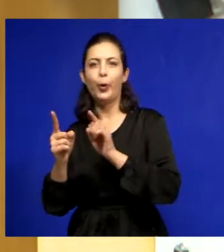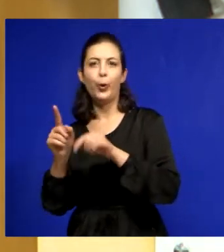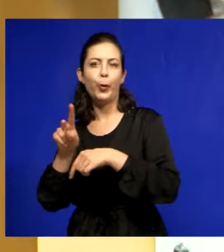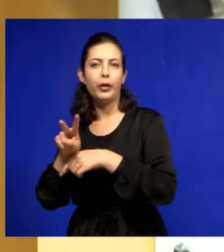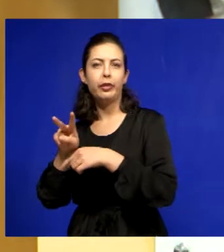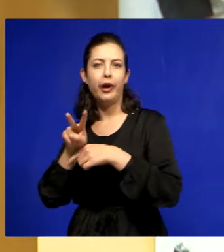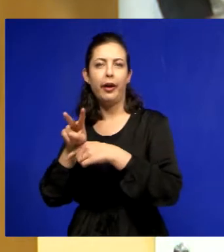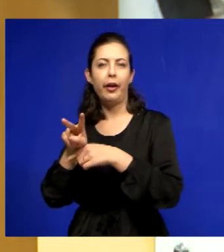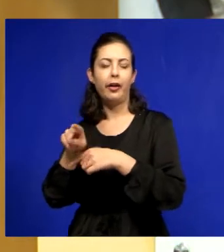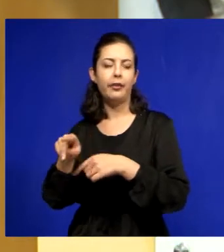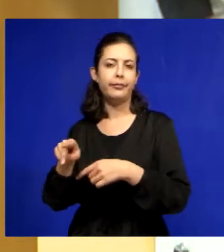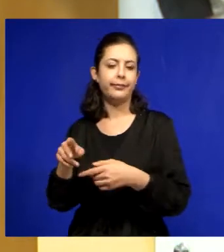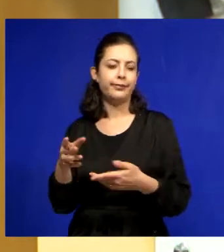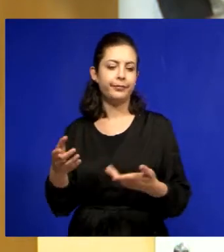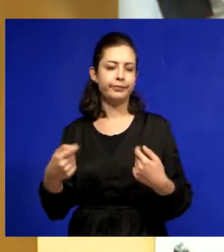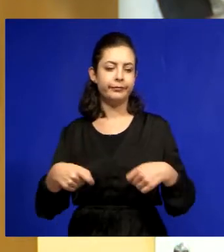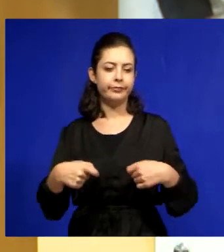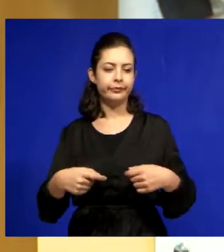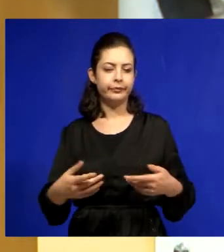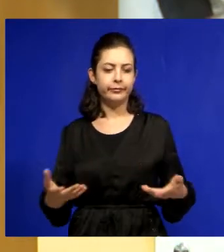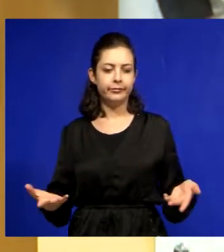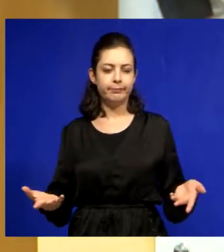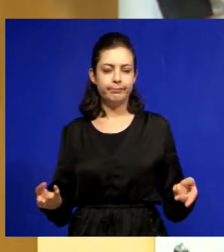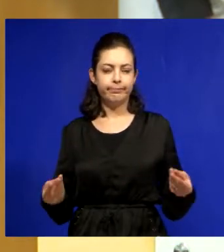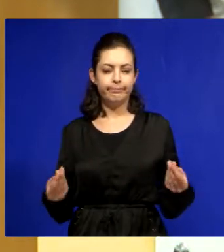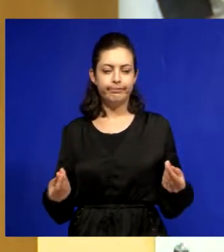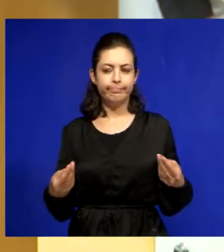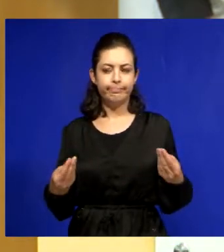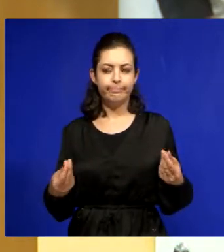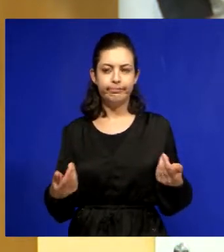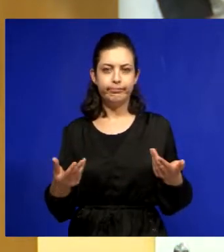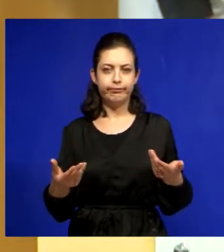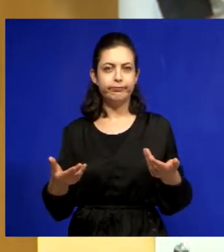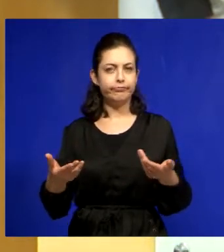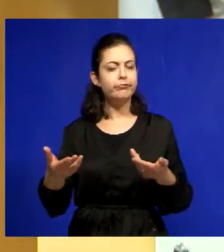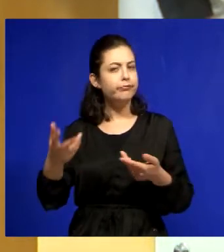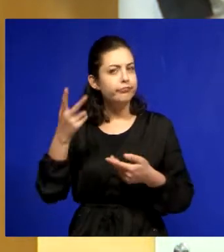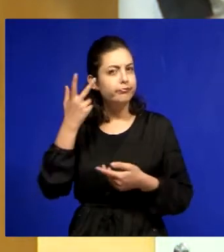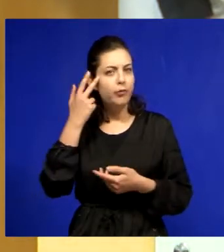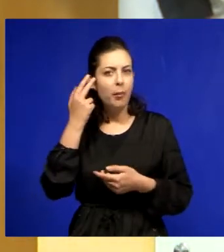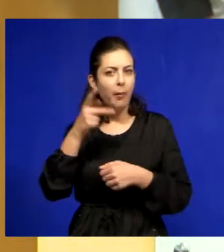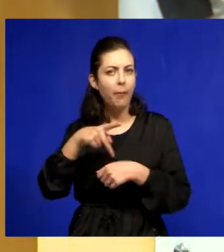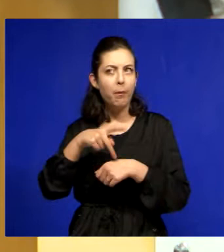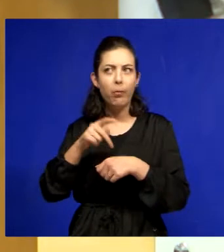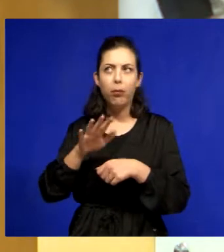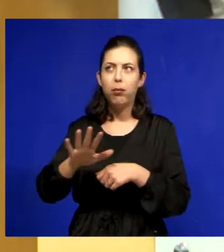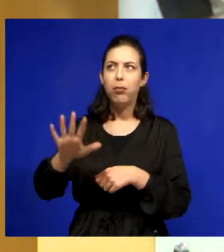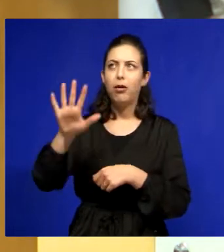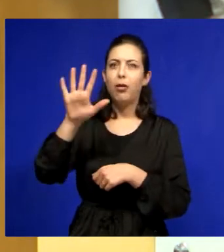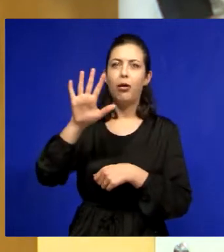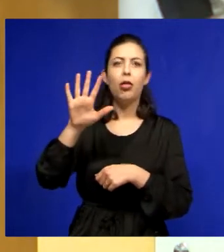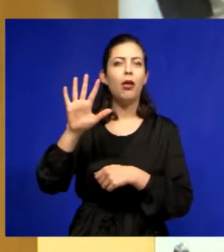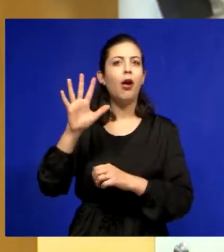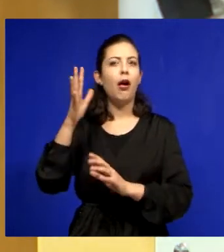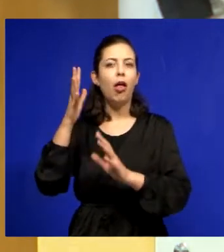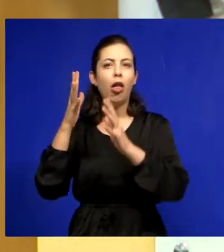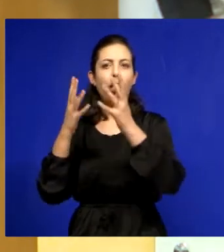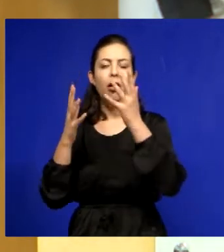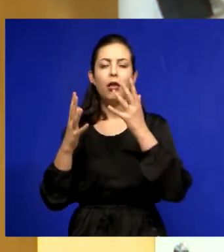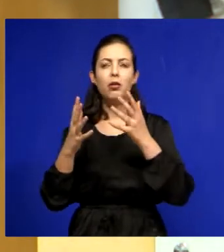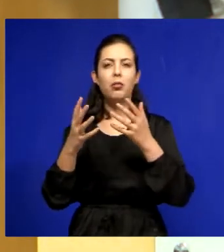exigente e isso é uma questão recorrente no nosso país porque muitos